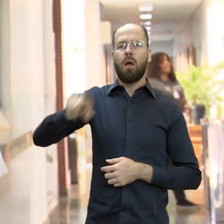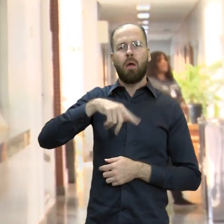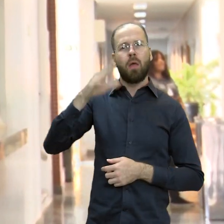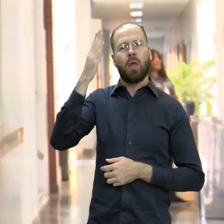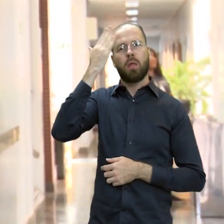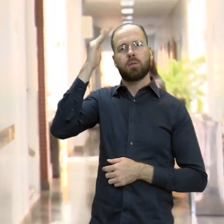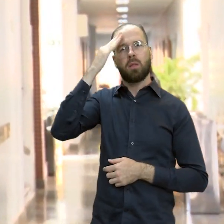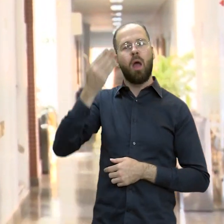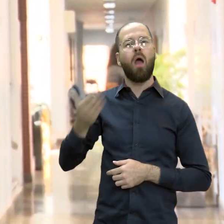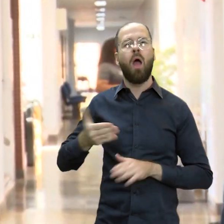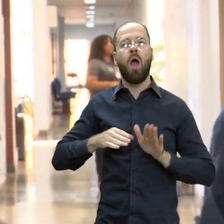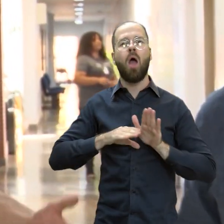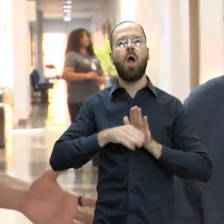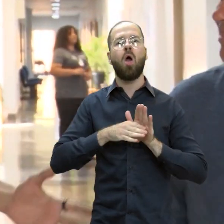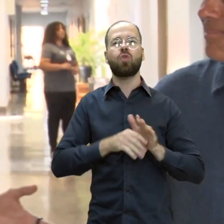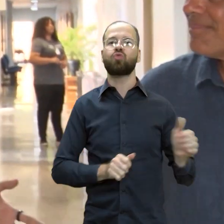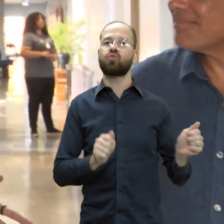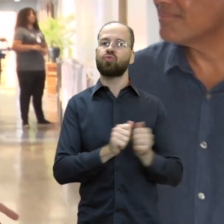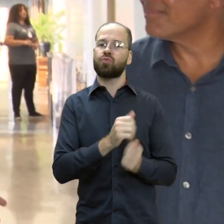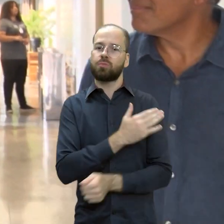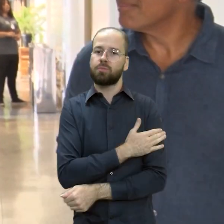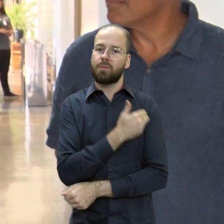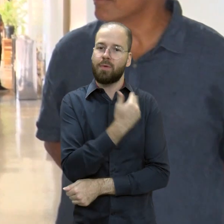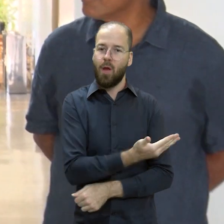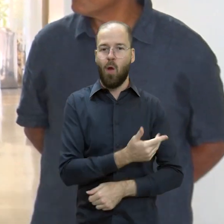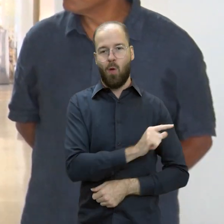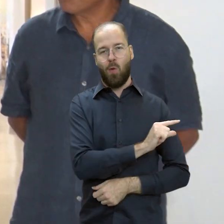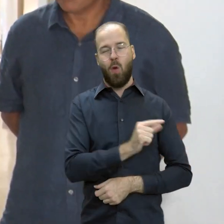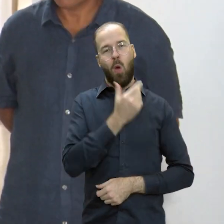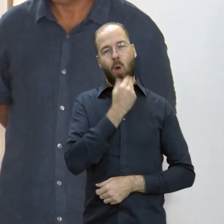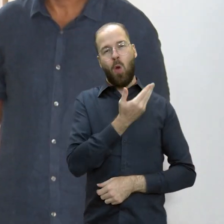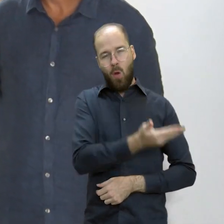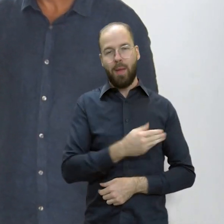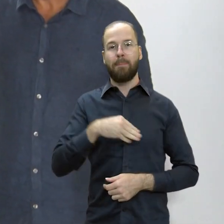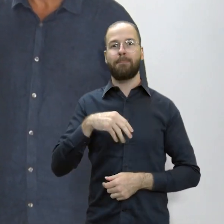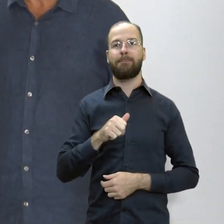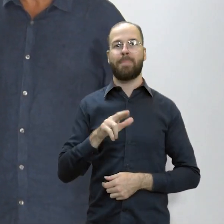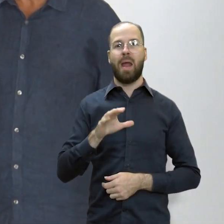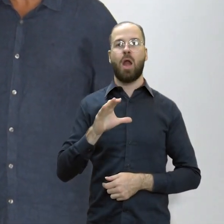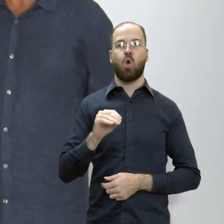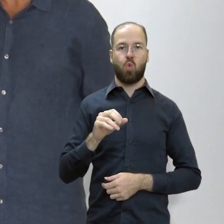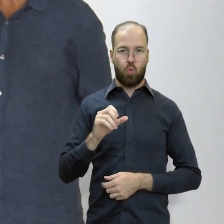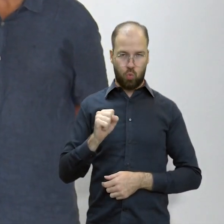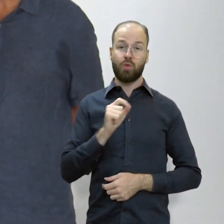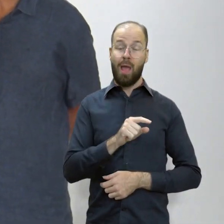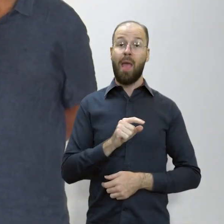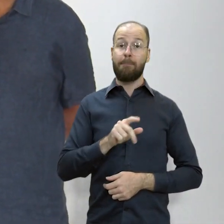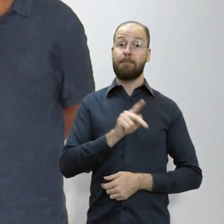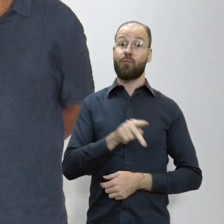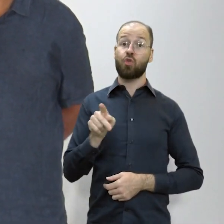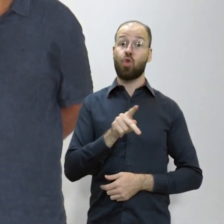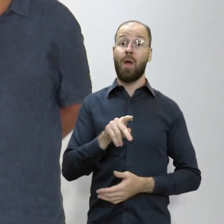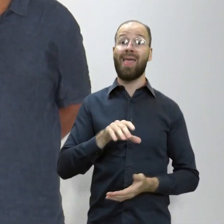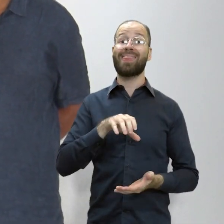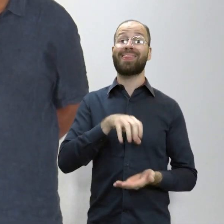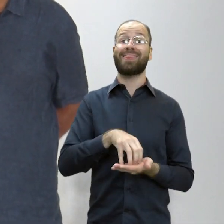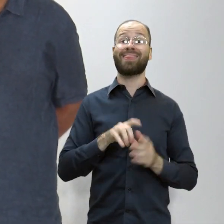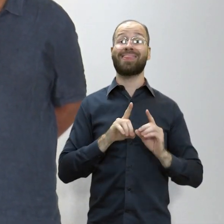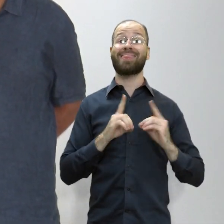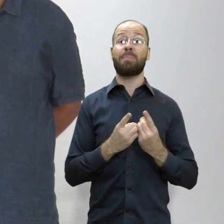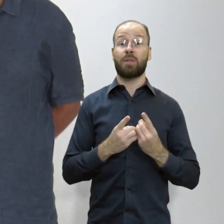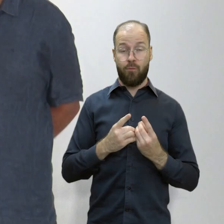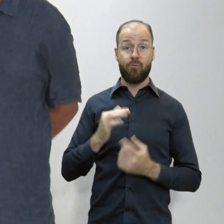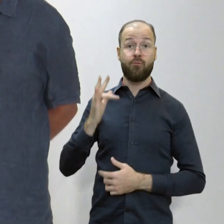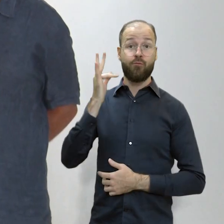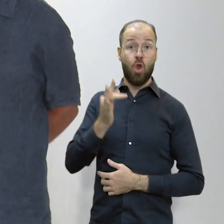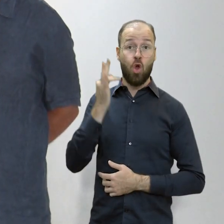minha companhia está Marco Casanova, professor do Departamento de Filosofia da Universidade Estadual do Rio de